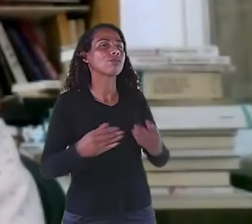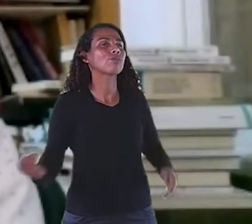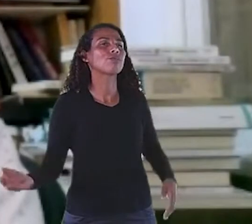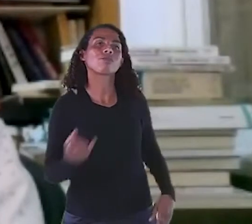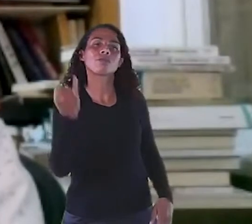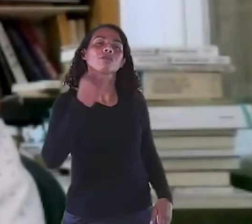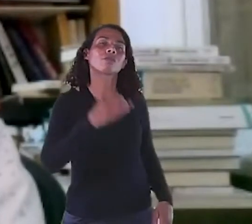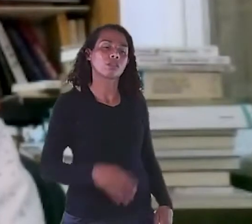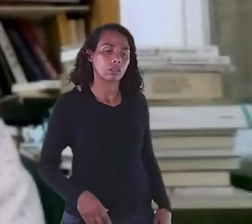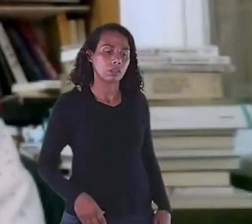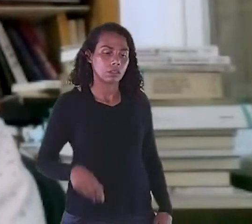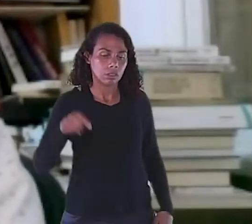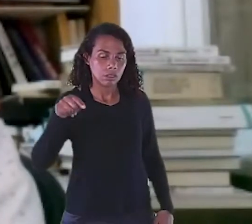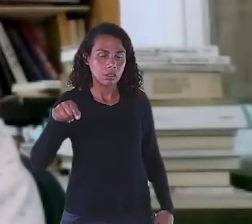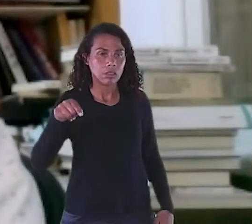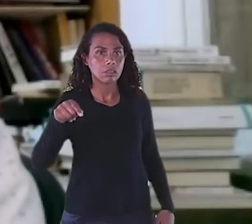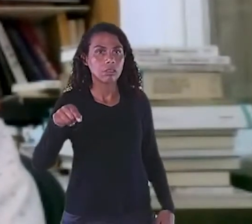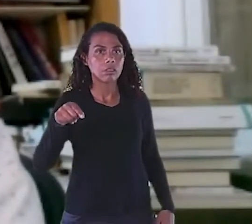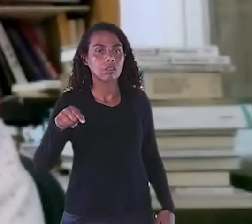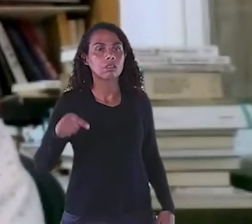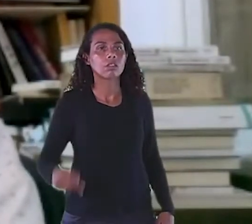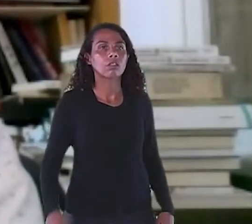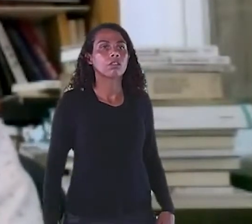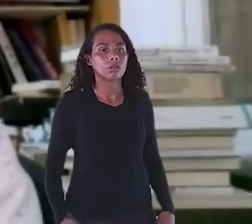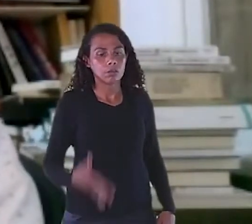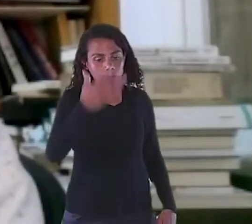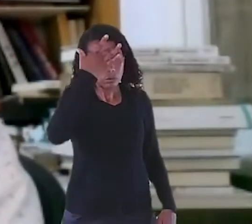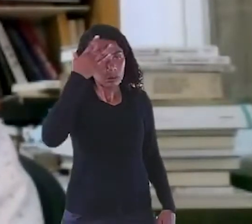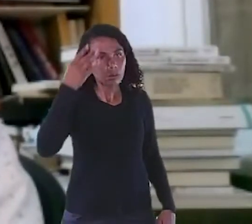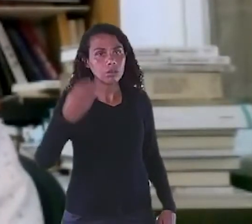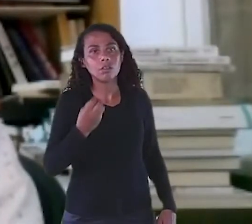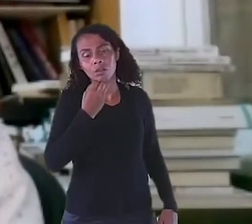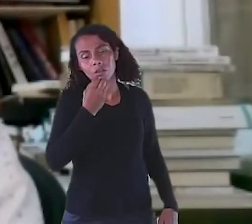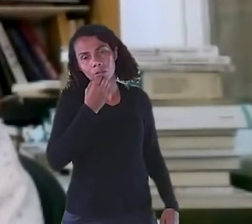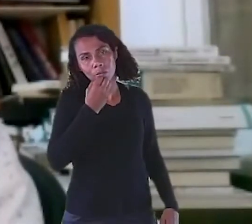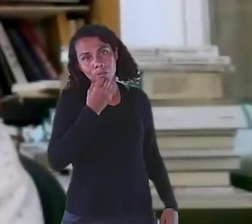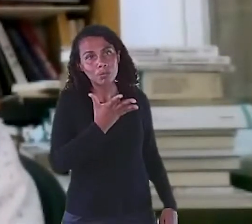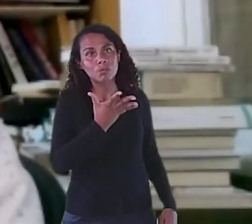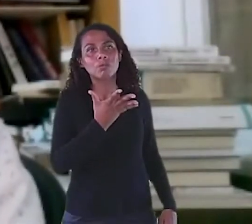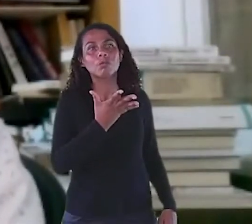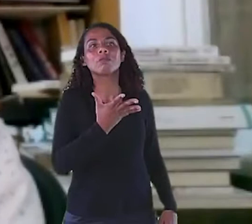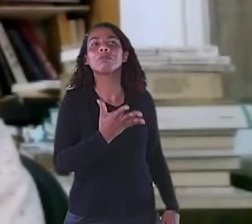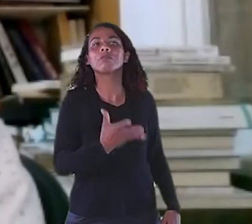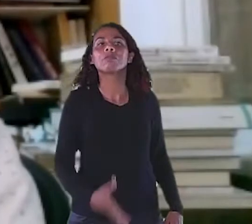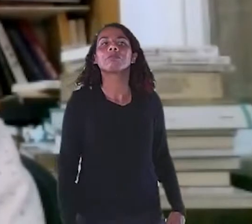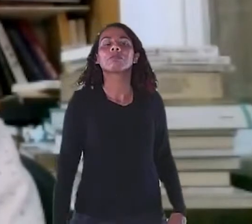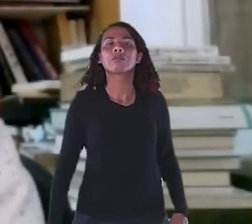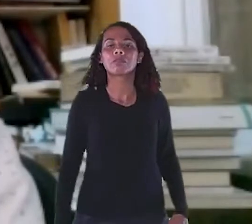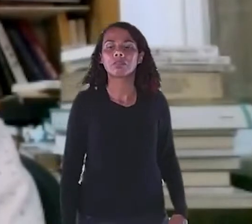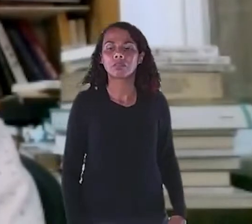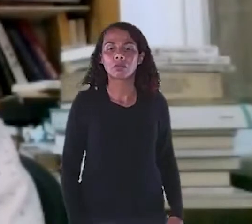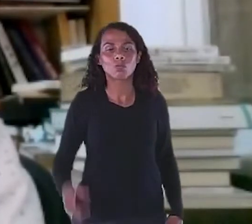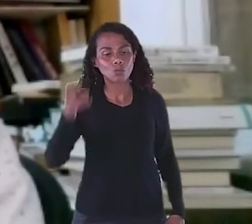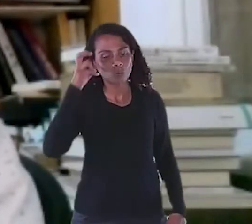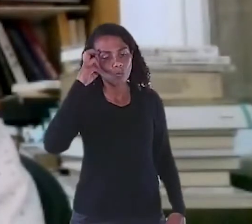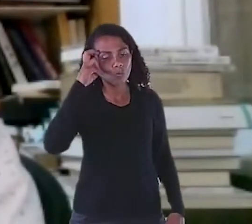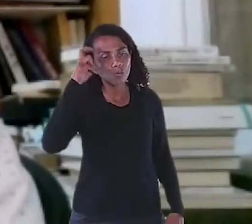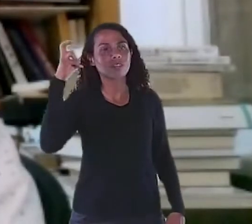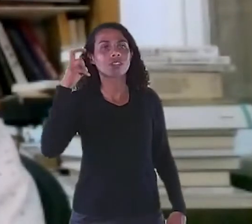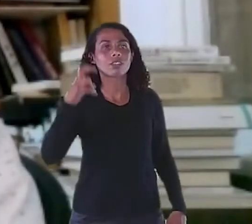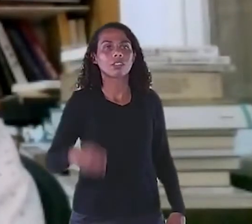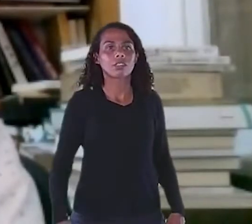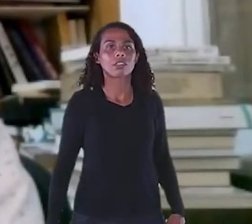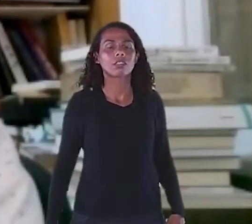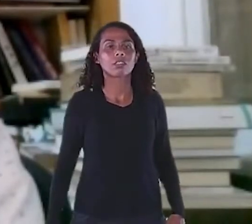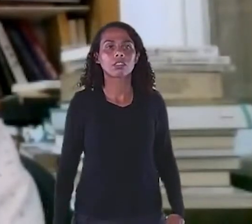ninguém precisa escrever muito, não. Aliás, o Otto dizia uma coisa, sempre o Otto, né? O escritor pode também não